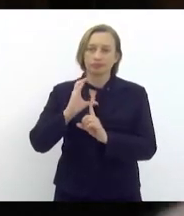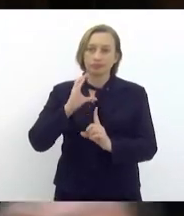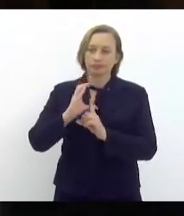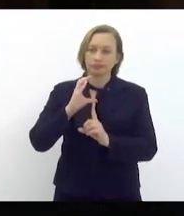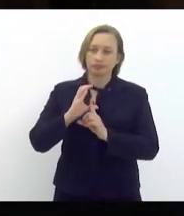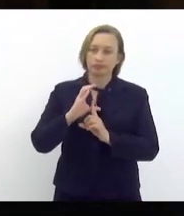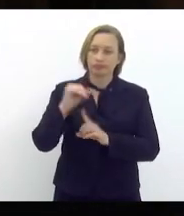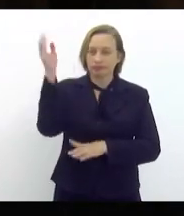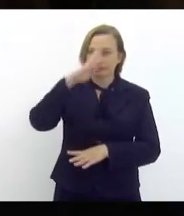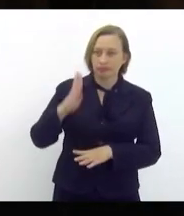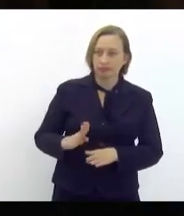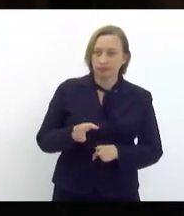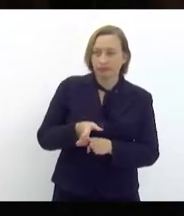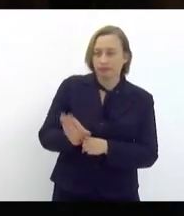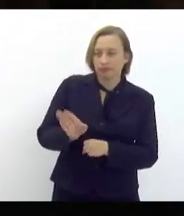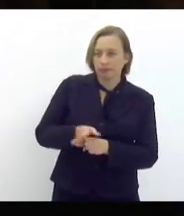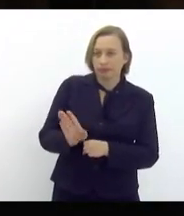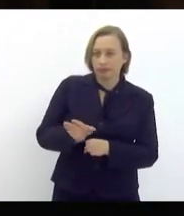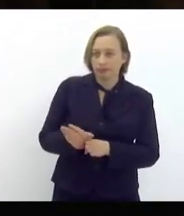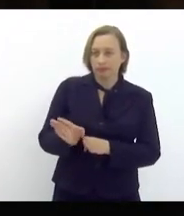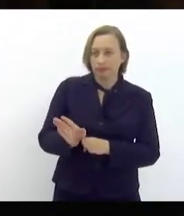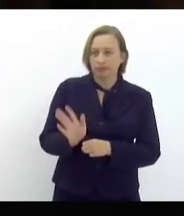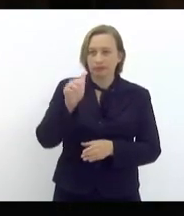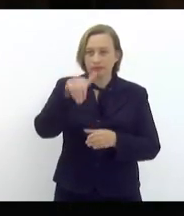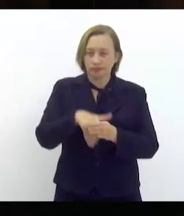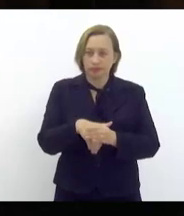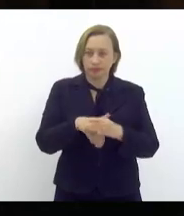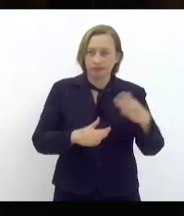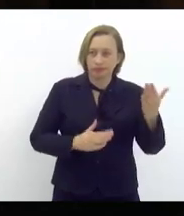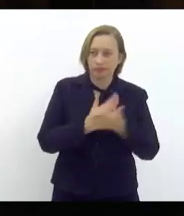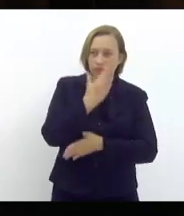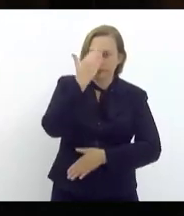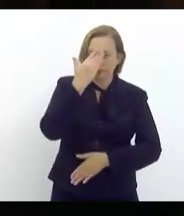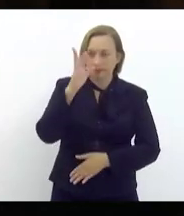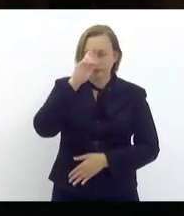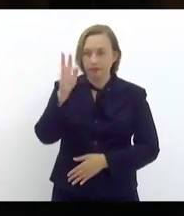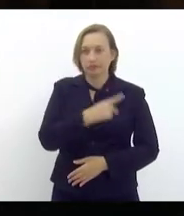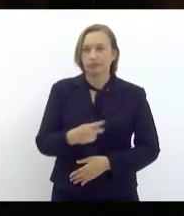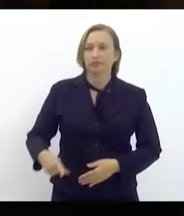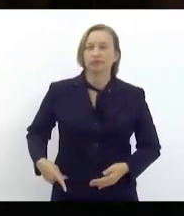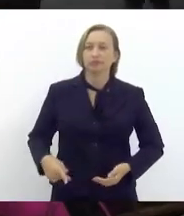orienta voto pela sua aprovação muitíssimo obrigada presidente